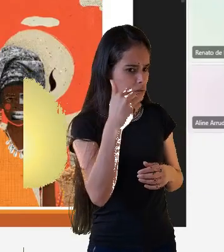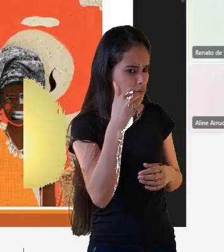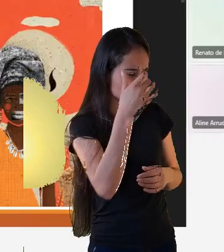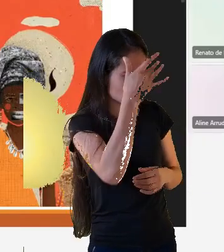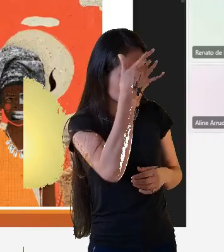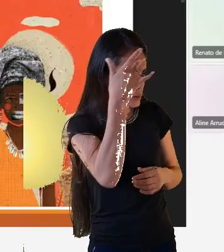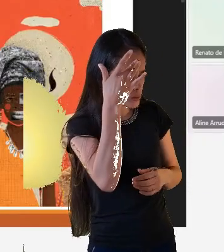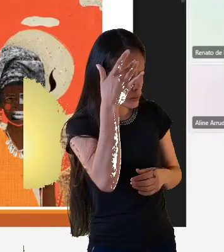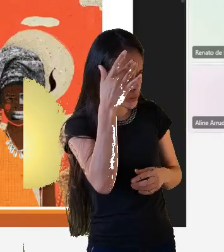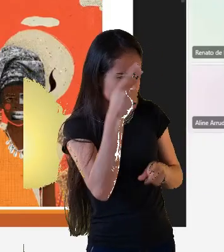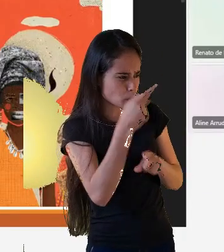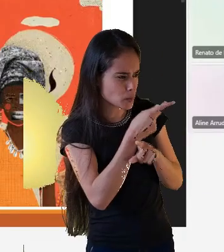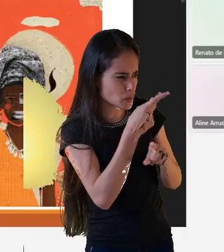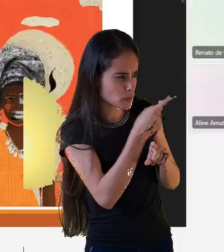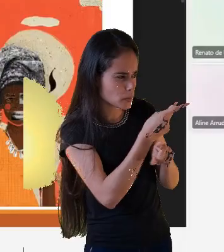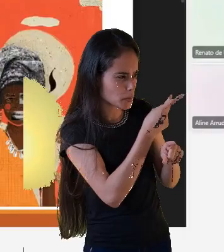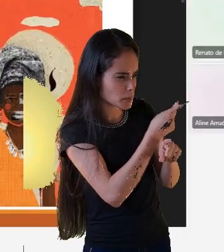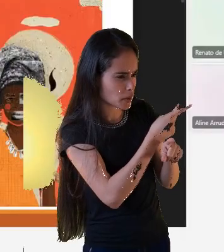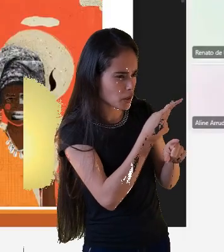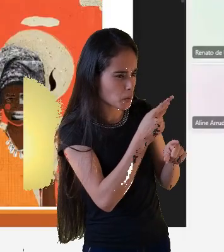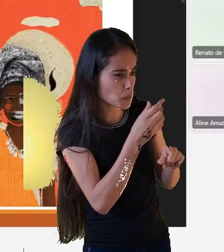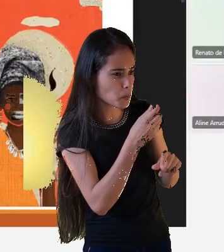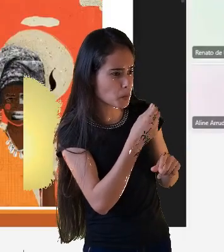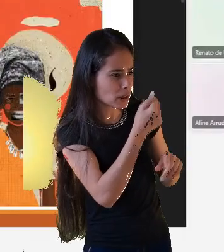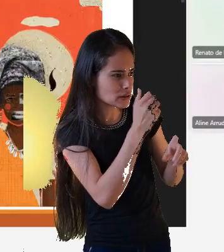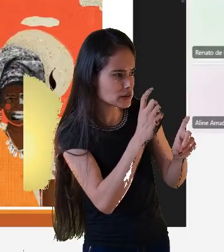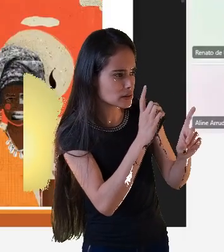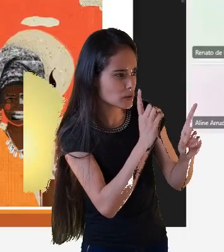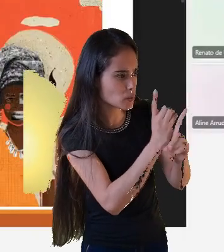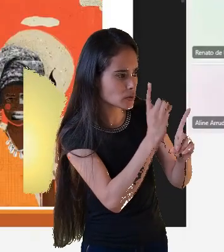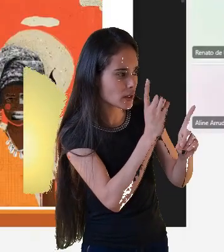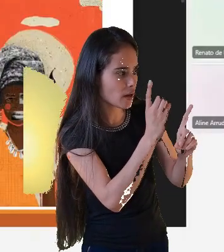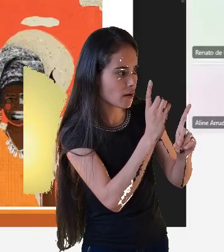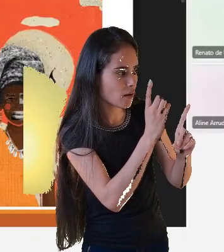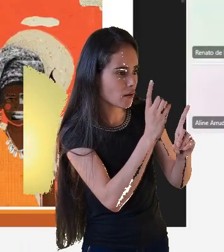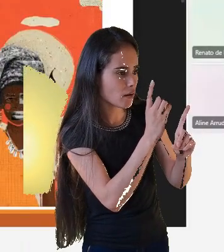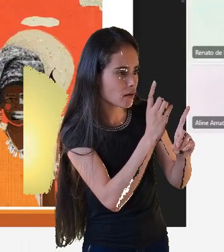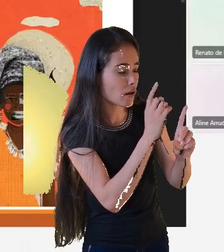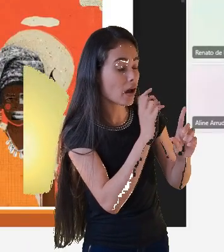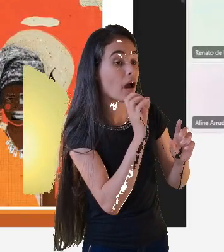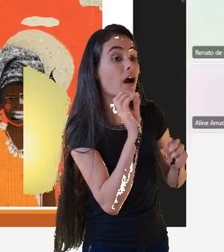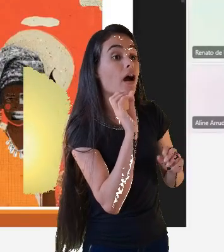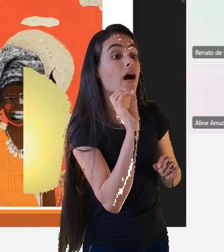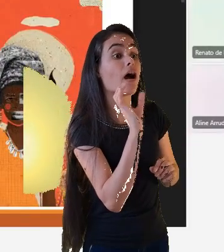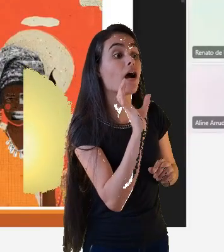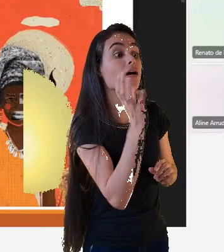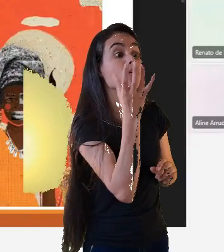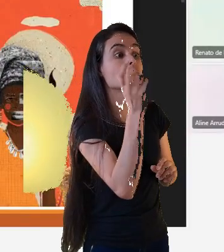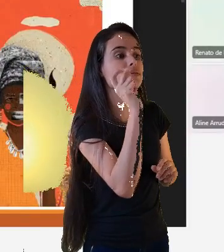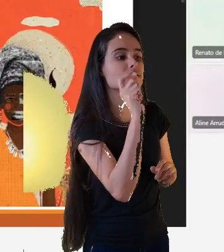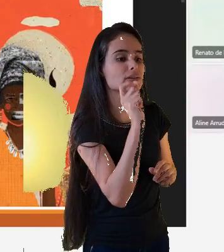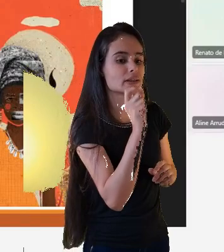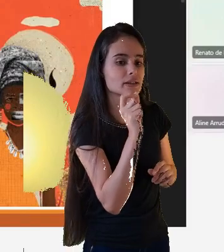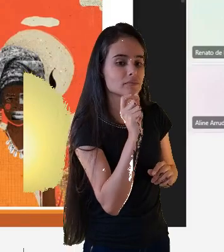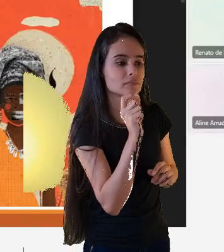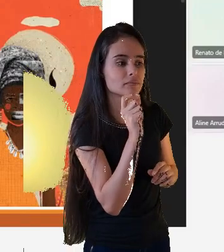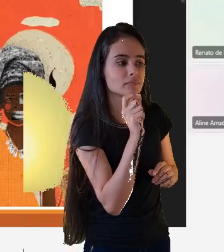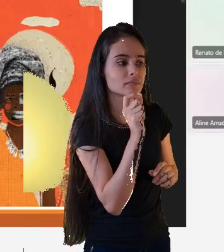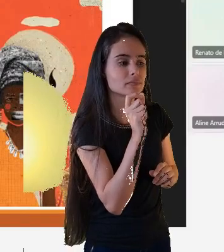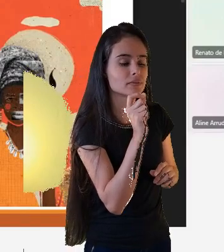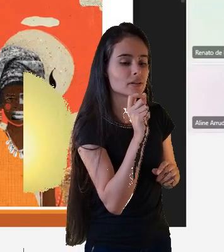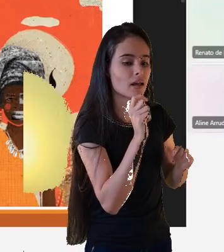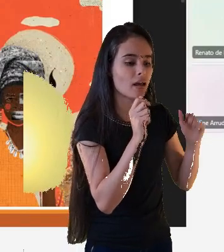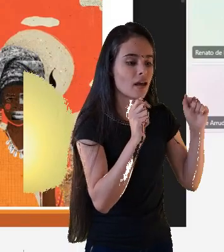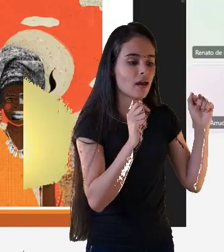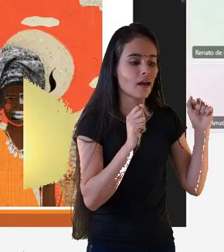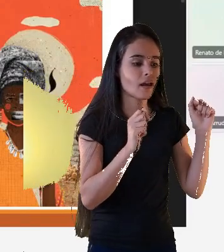É, quando ela estava prestes a ser capturada, ela se suicida, né? Porque ela luta pela liberdade até o fim. E